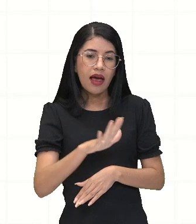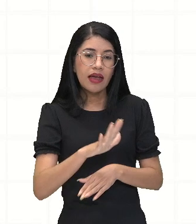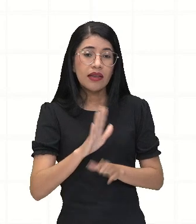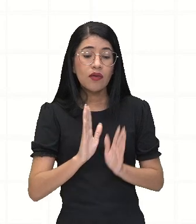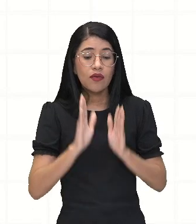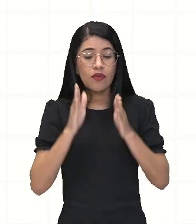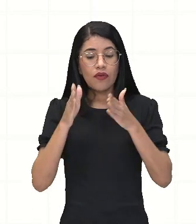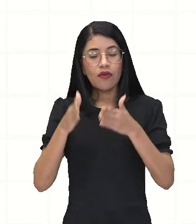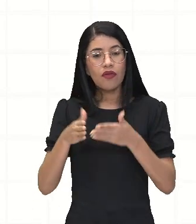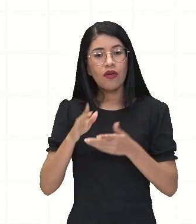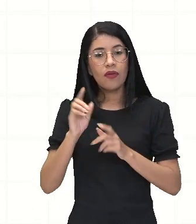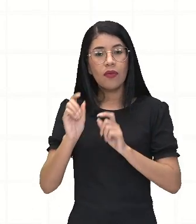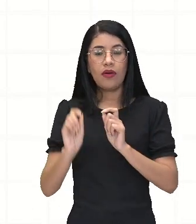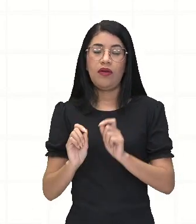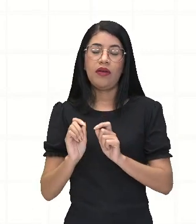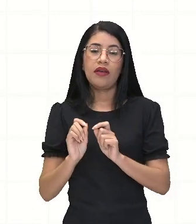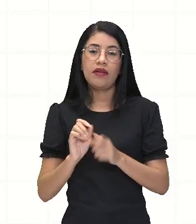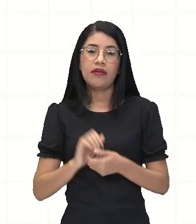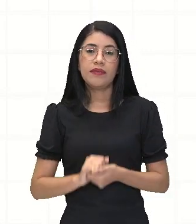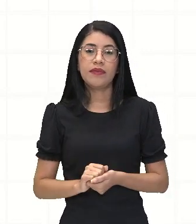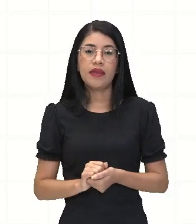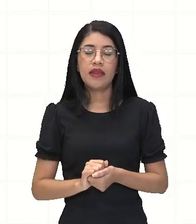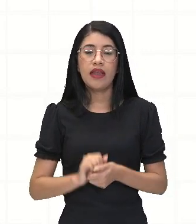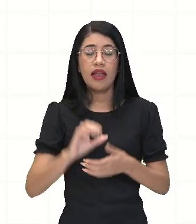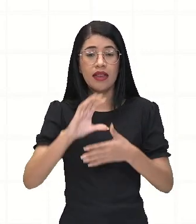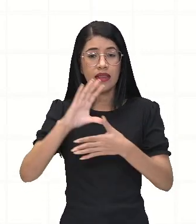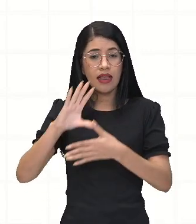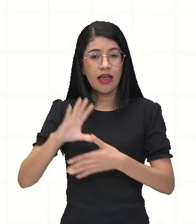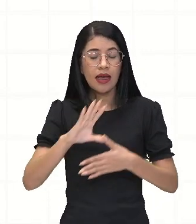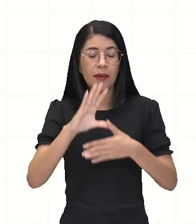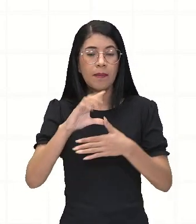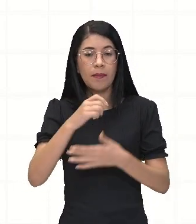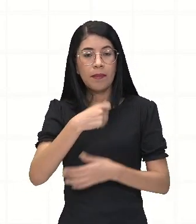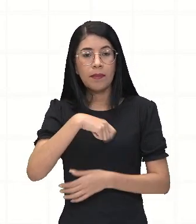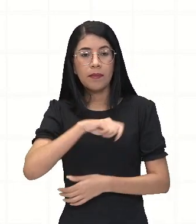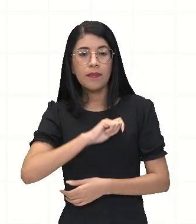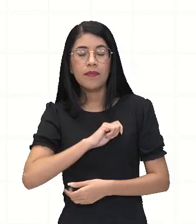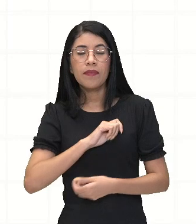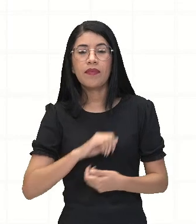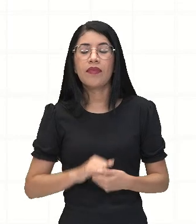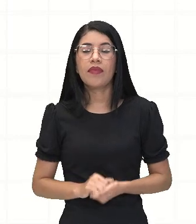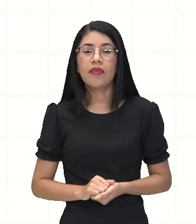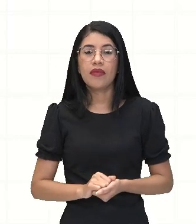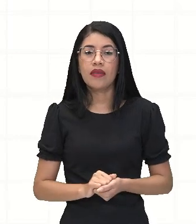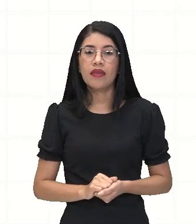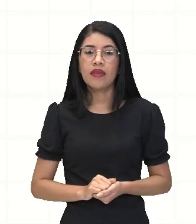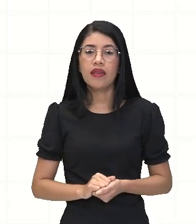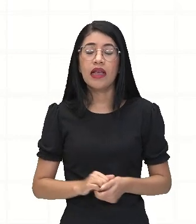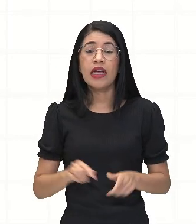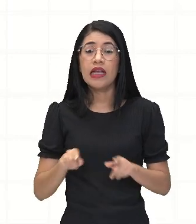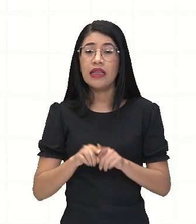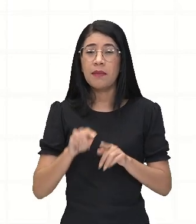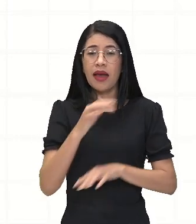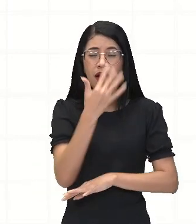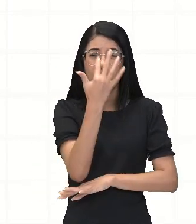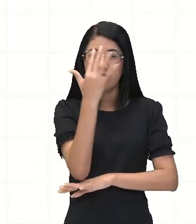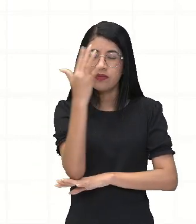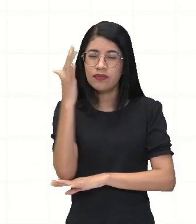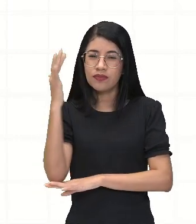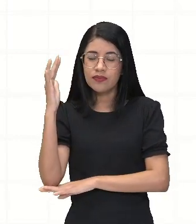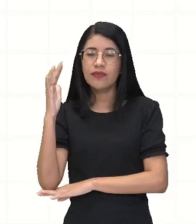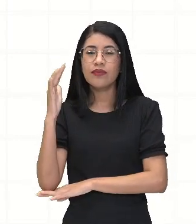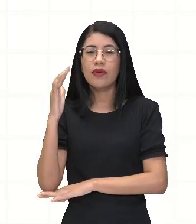concentrar mais no que a gente vai chamar de América Espanhola. Além disso, a densidade da floresta, as